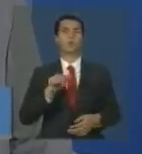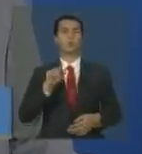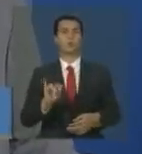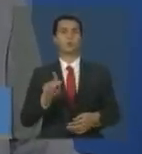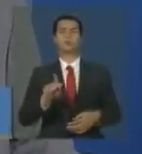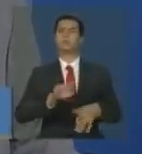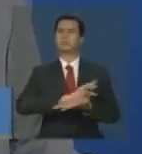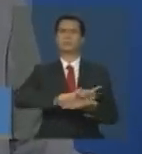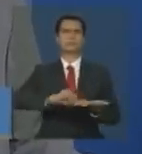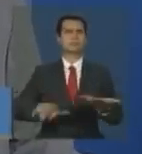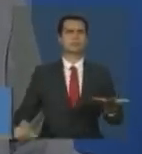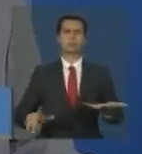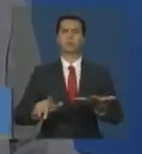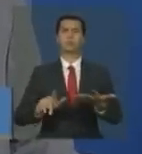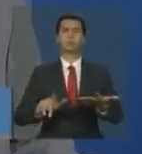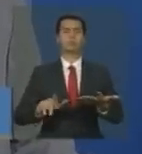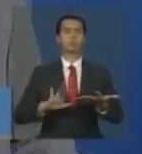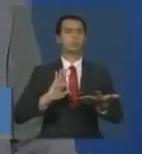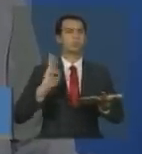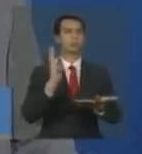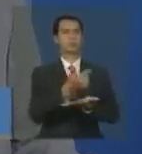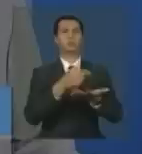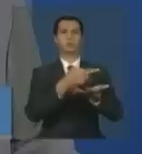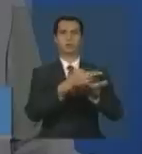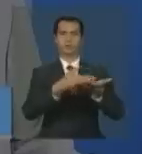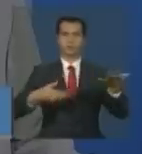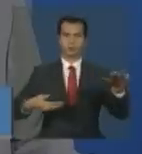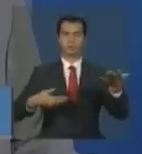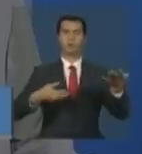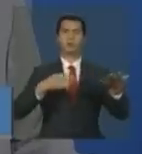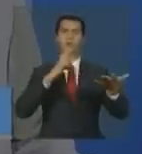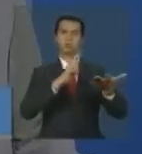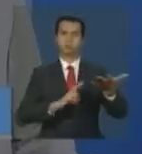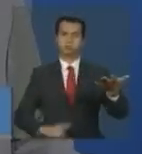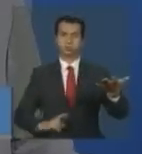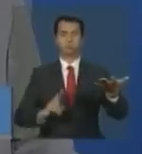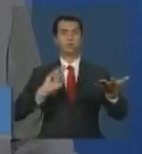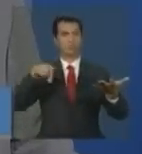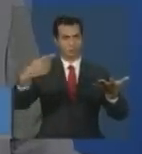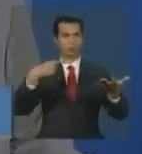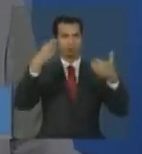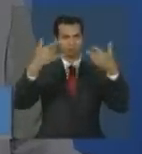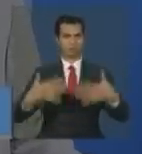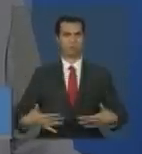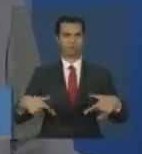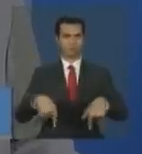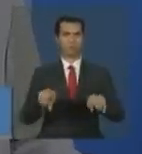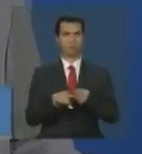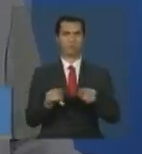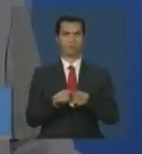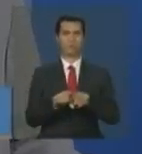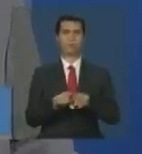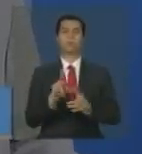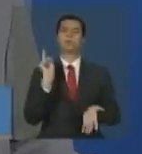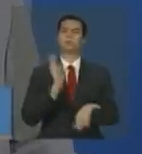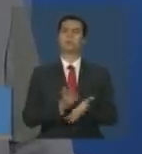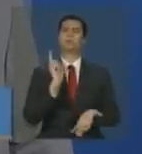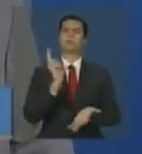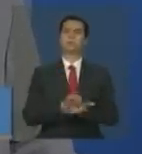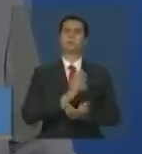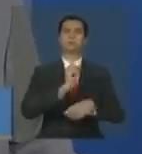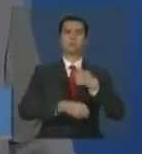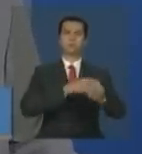um amplo conjunto de questionários que a gente vai poder falar mais sobre eles aqui. E, então, a todo ano, os municípios têm